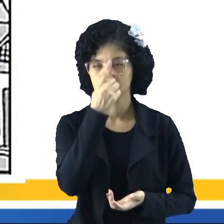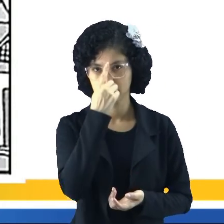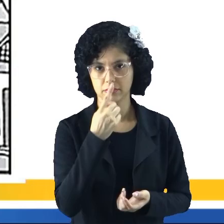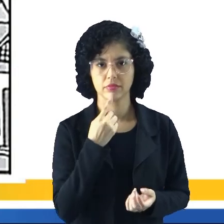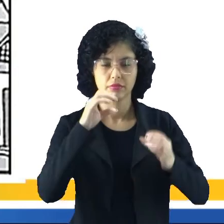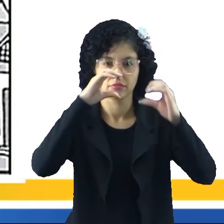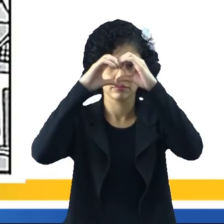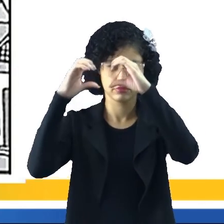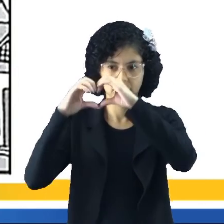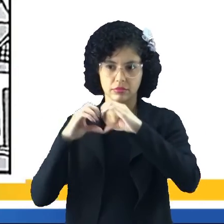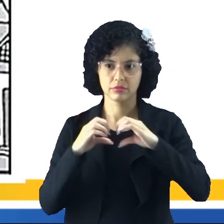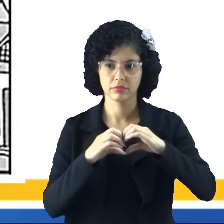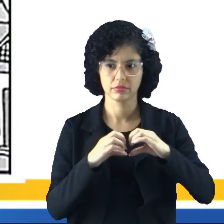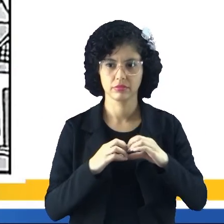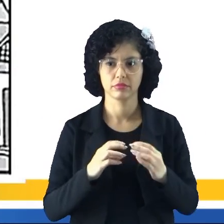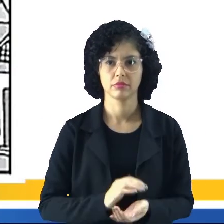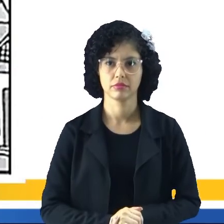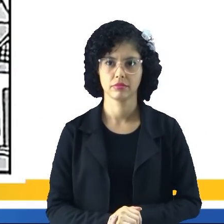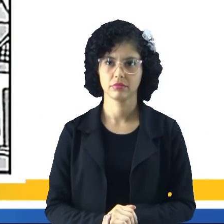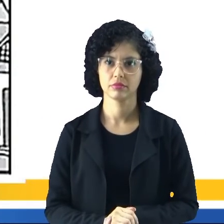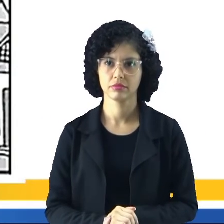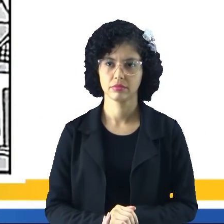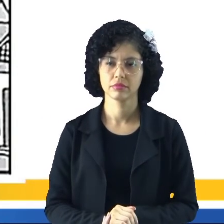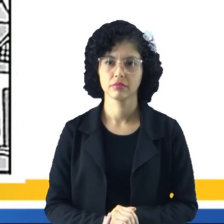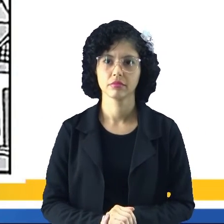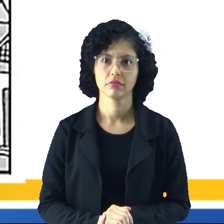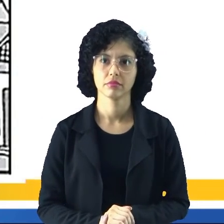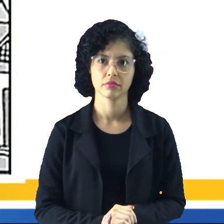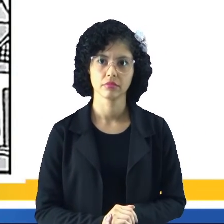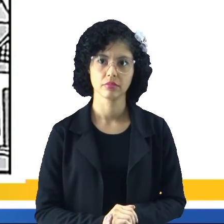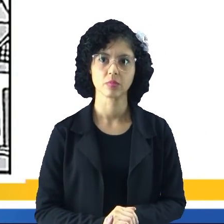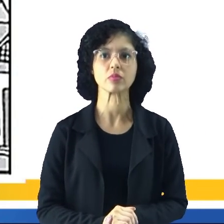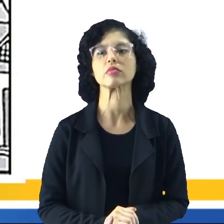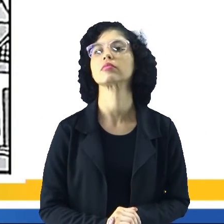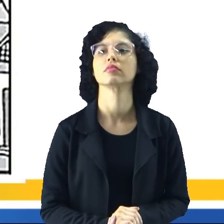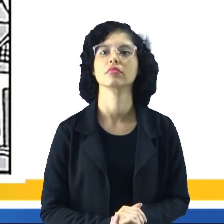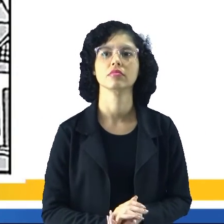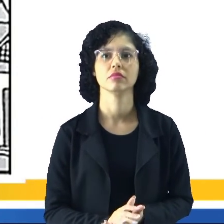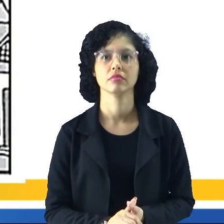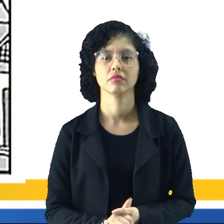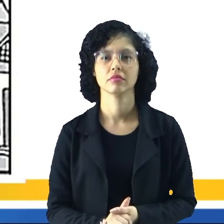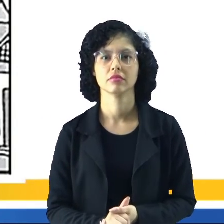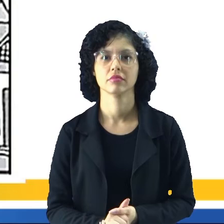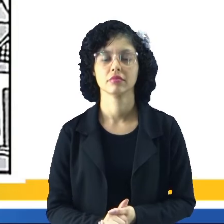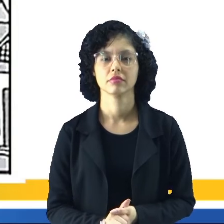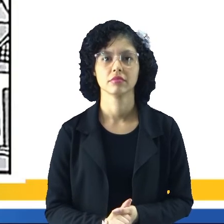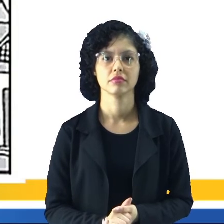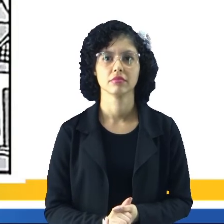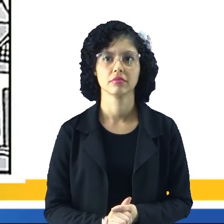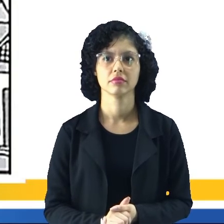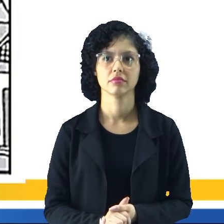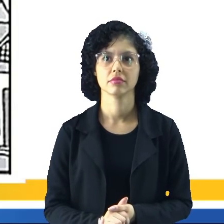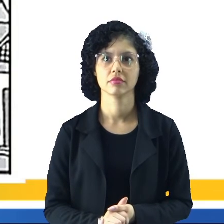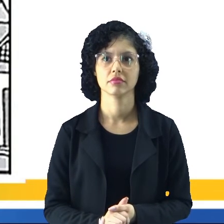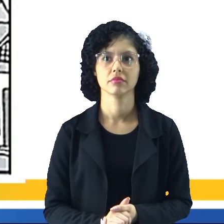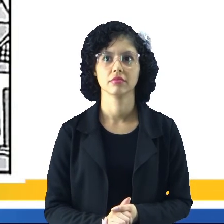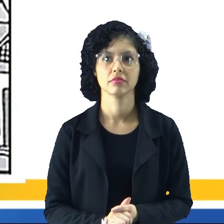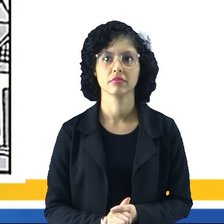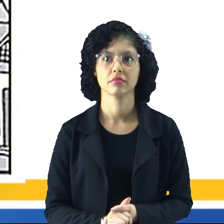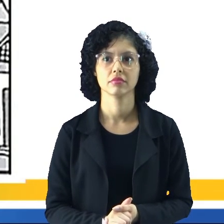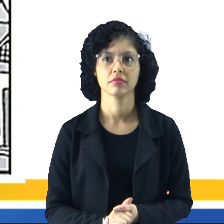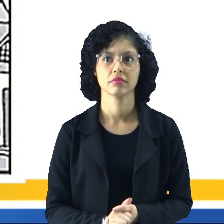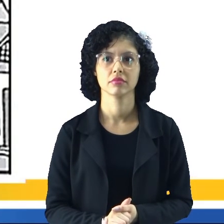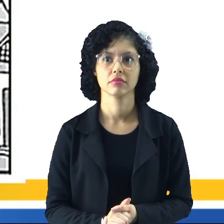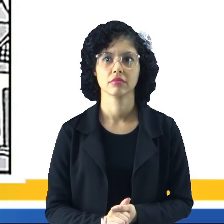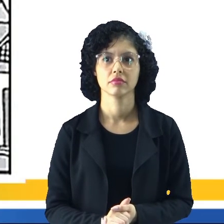os coraçãozinhos saindo ali, né? Então, ele diz que está tendo um caso aí, está tendo um romance com a professora dele. Aí